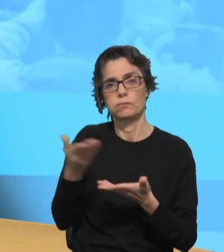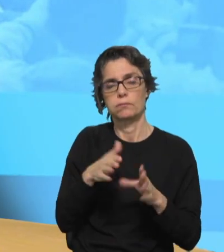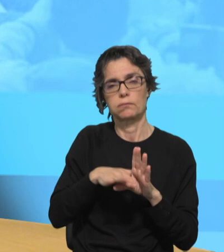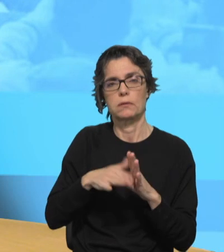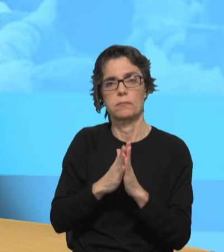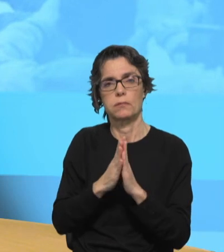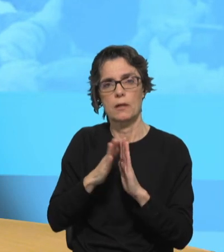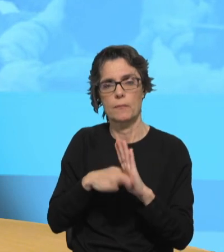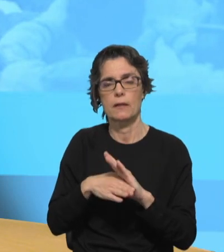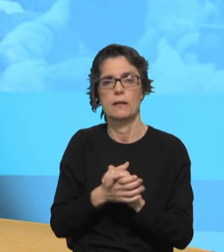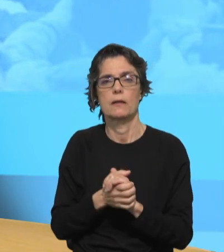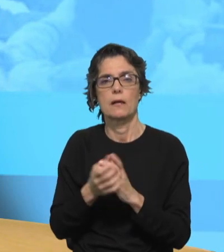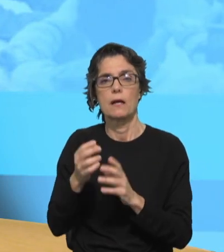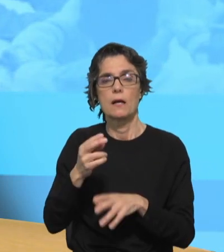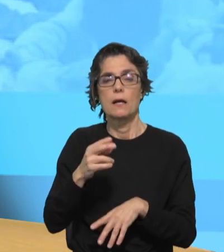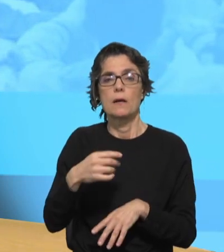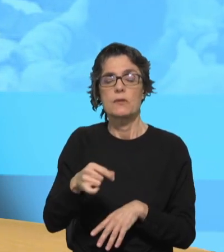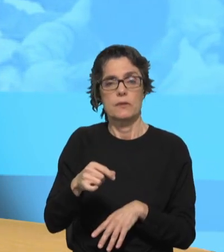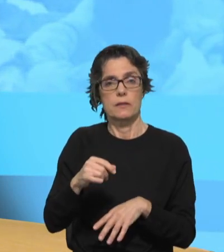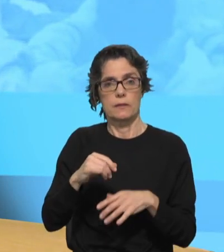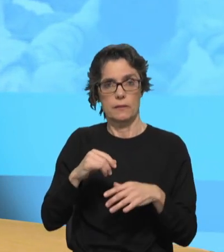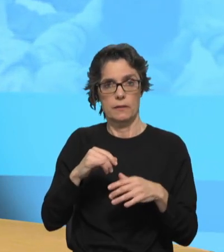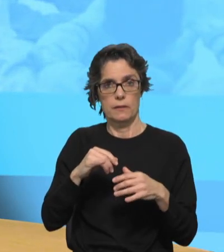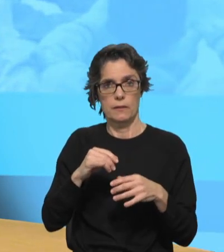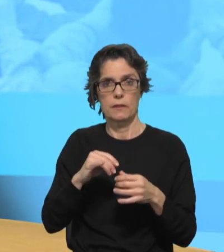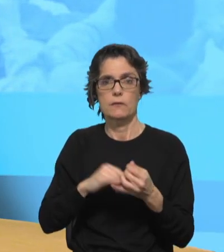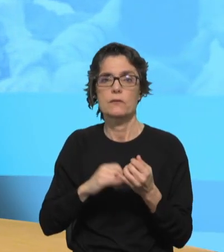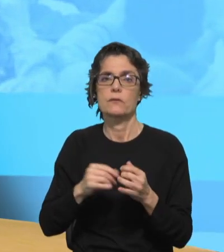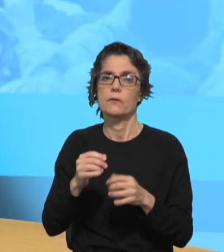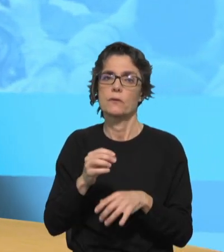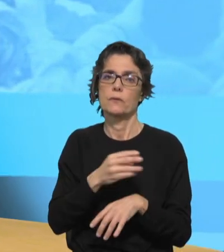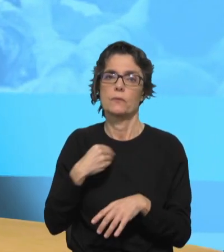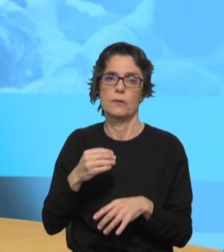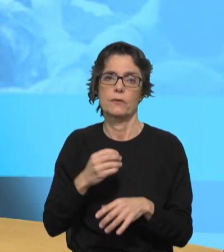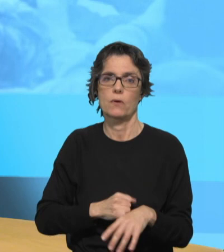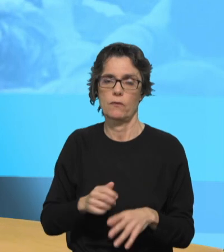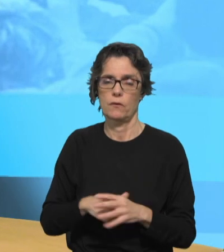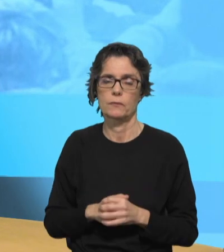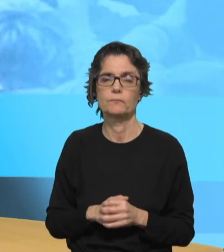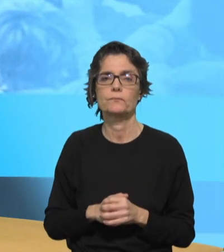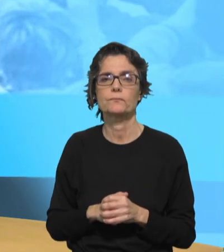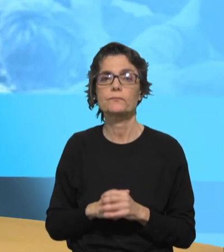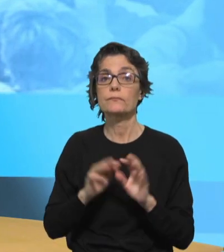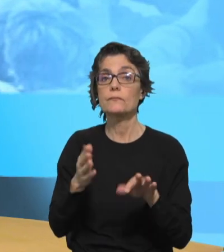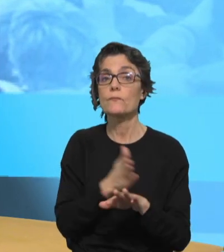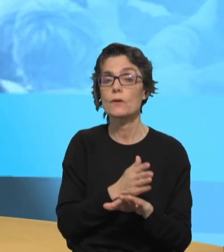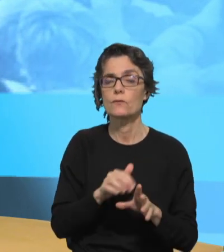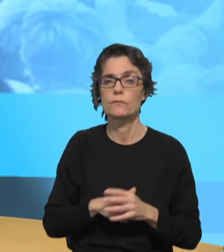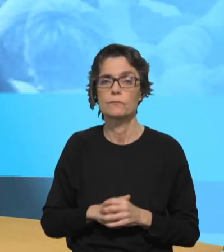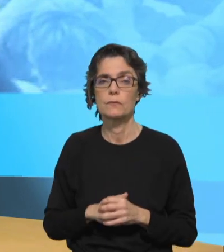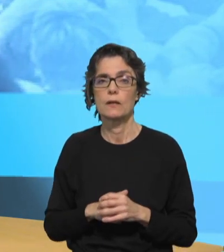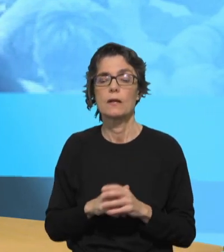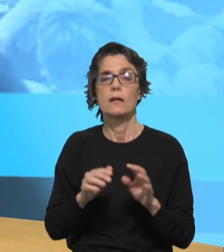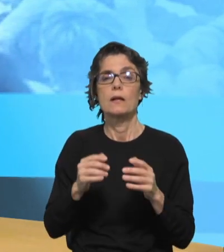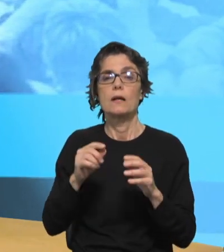obrigado. Enquanto Presidente da Direção da Associação Portuguesa de Médicos Católicos. Muito obrigado. Com certeza. Antes de terminar, recordo que esta noite, na Antena 1,